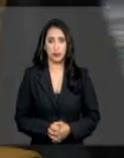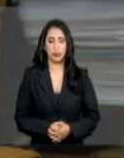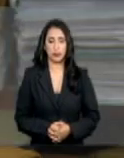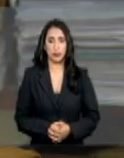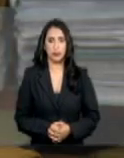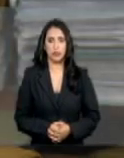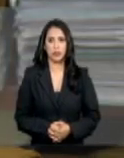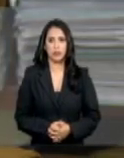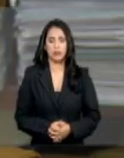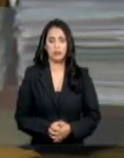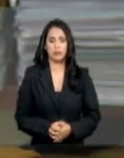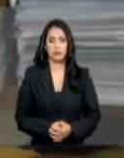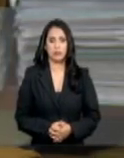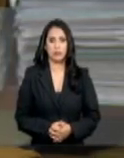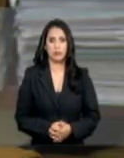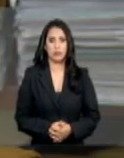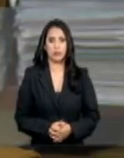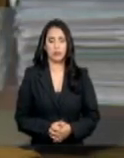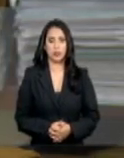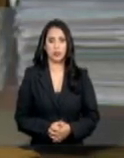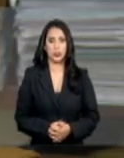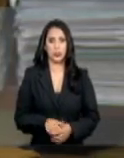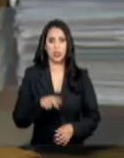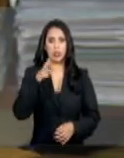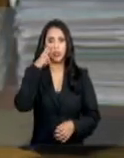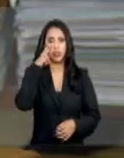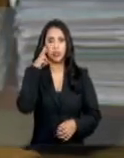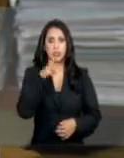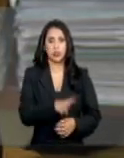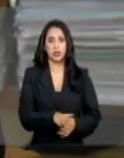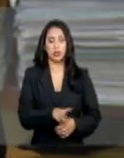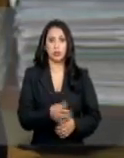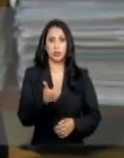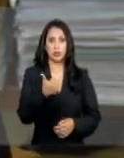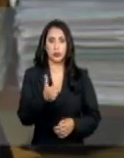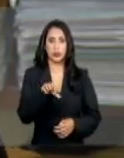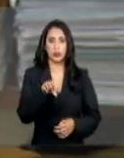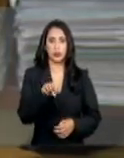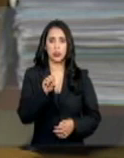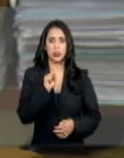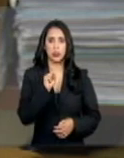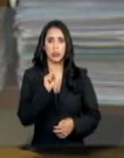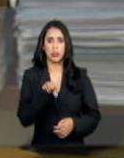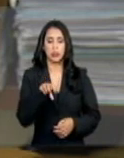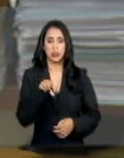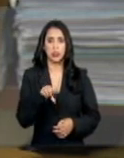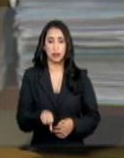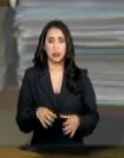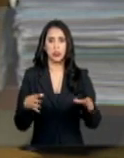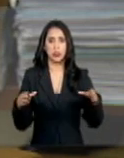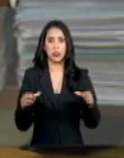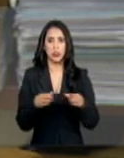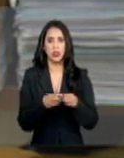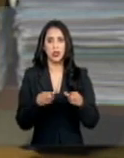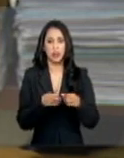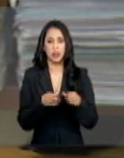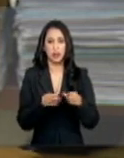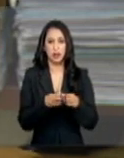assento também o surgimento da 1989 do grupo de ação financeira internacional